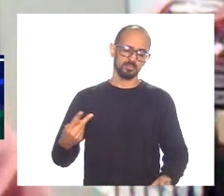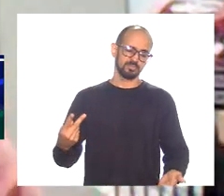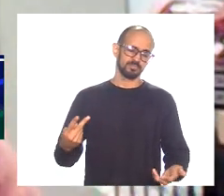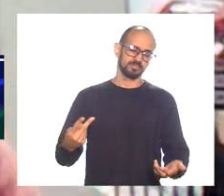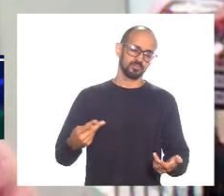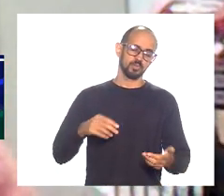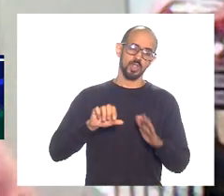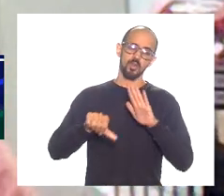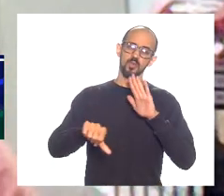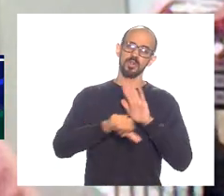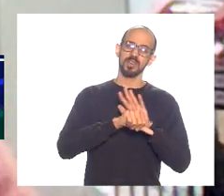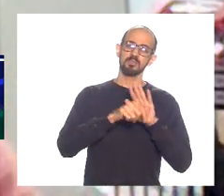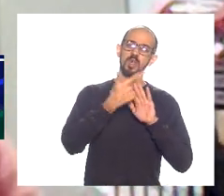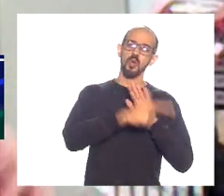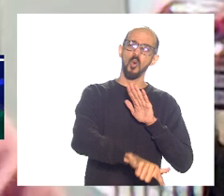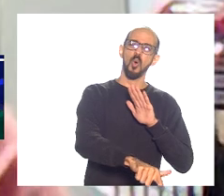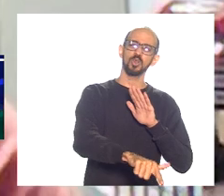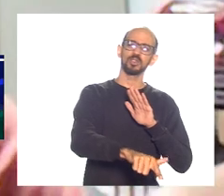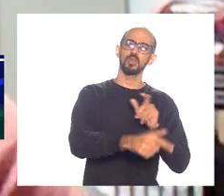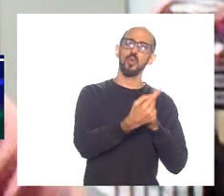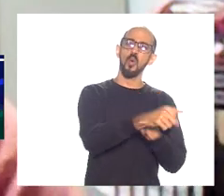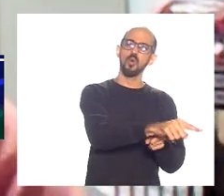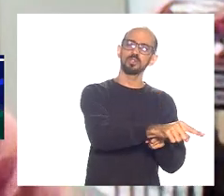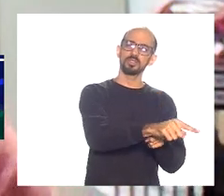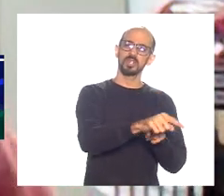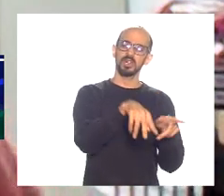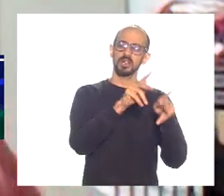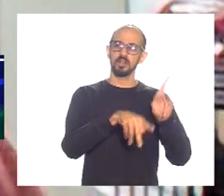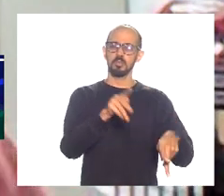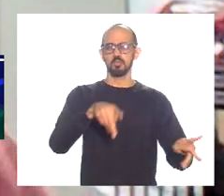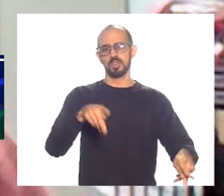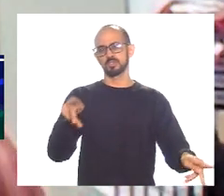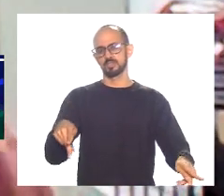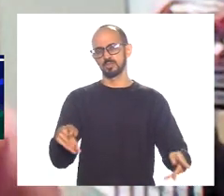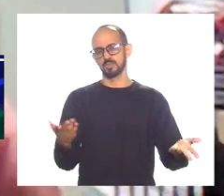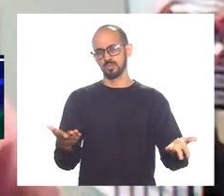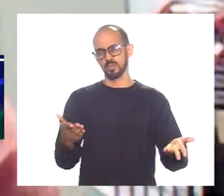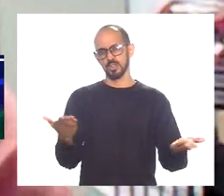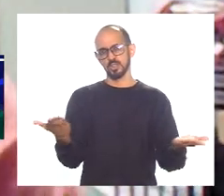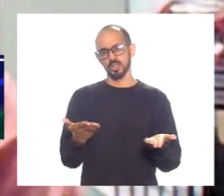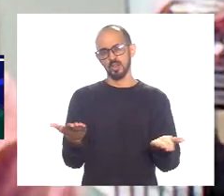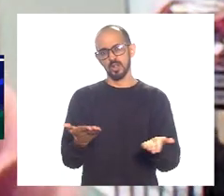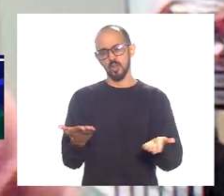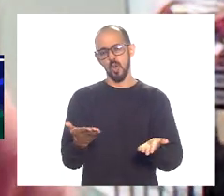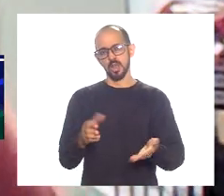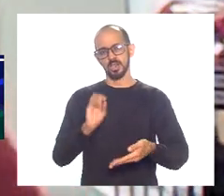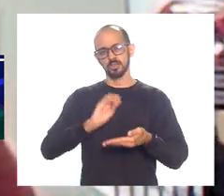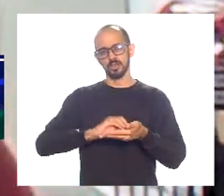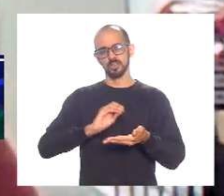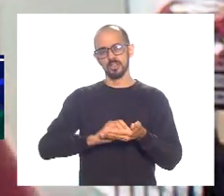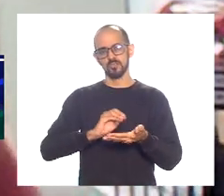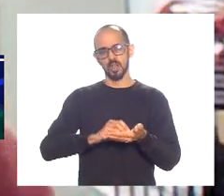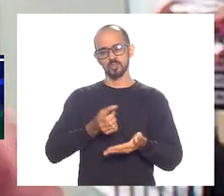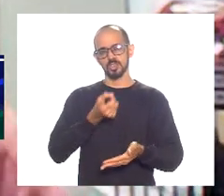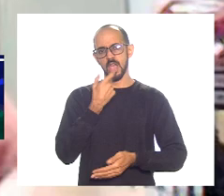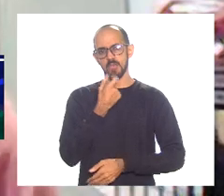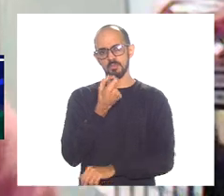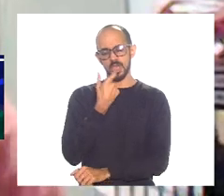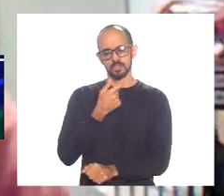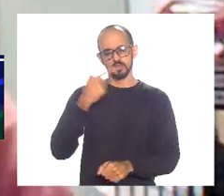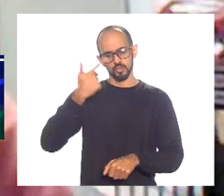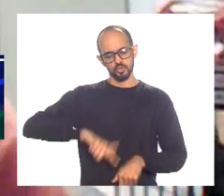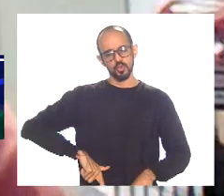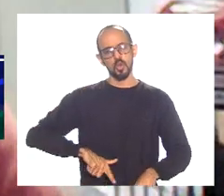contra a humanidade. A verdade é que agora, nesse momento, onde mais uma vez a gente lida com a falta de medicamentos para